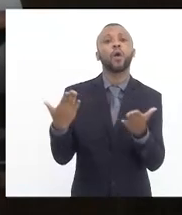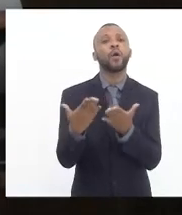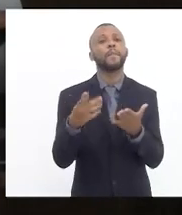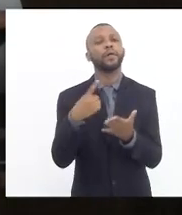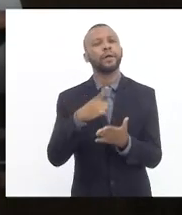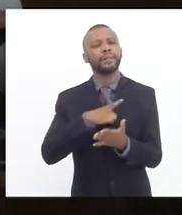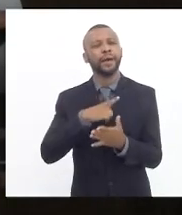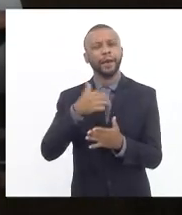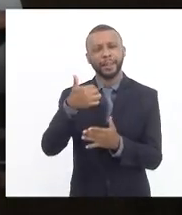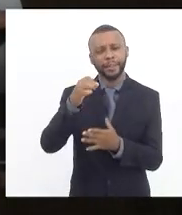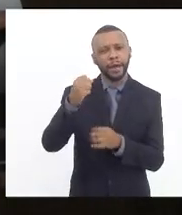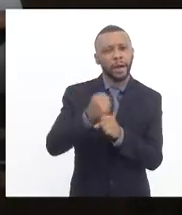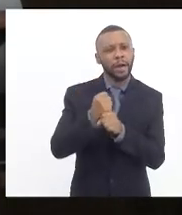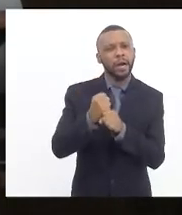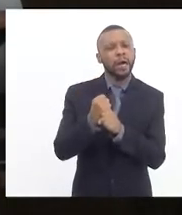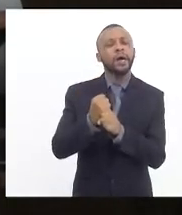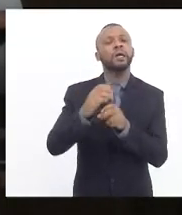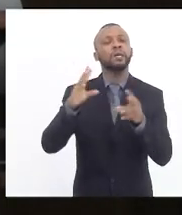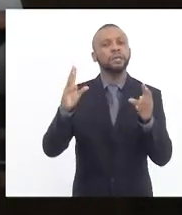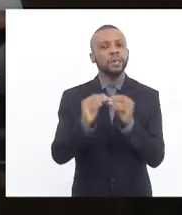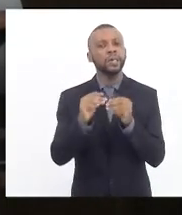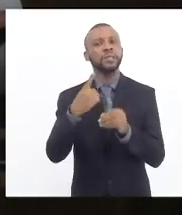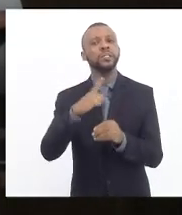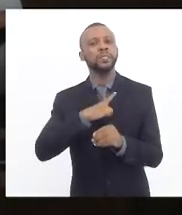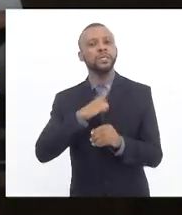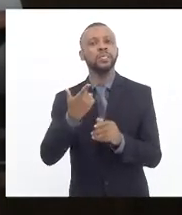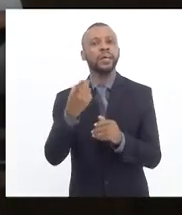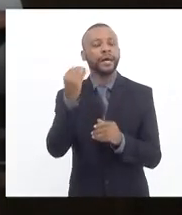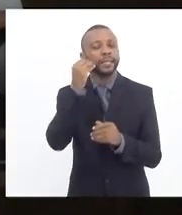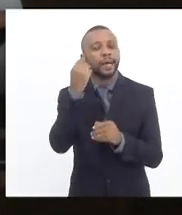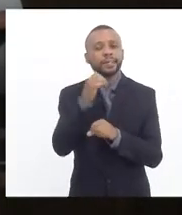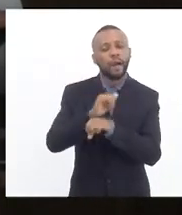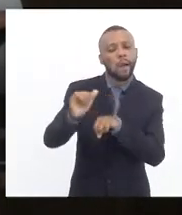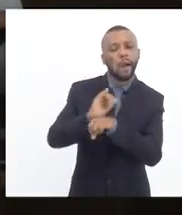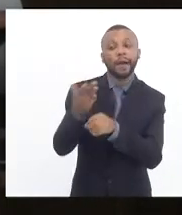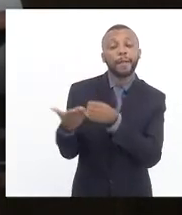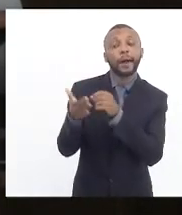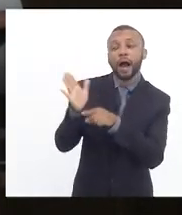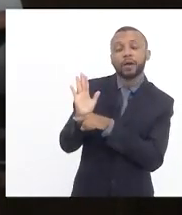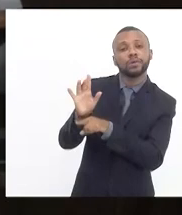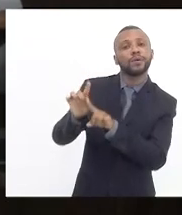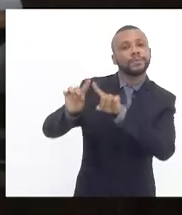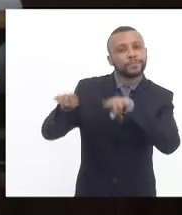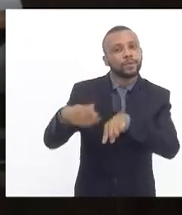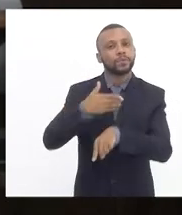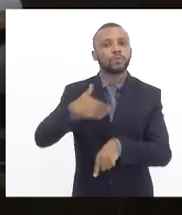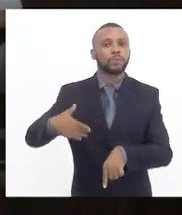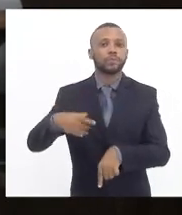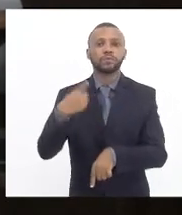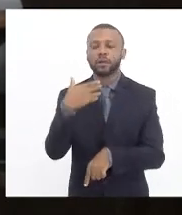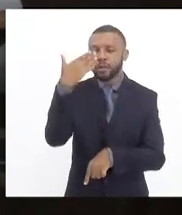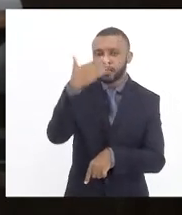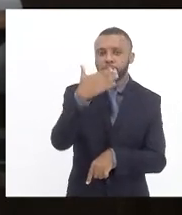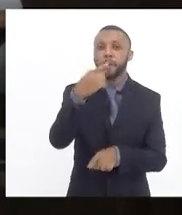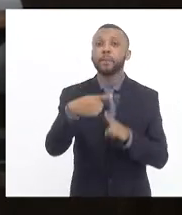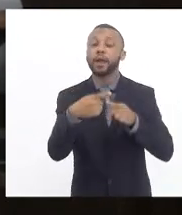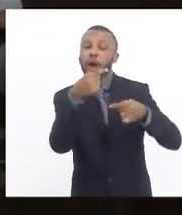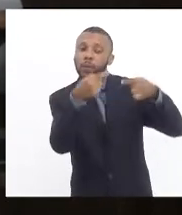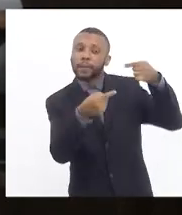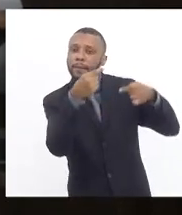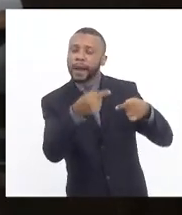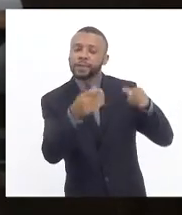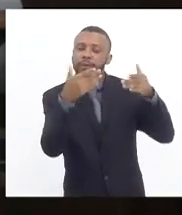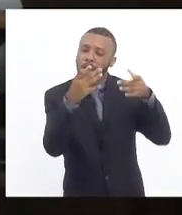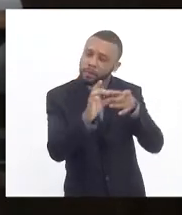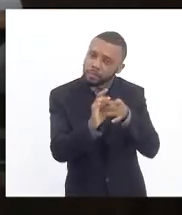travessia de 10 anos e com cru nós temos que ter esse colchão de amortecimento por cento e dores que a gente não tá vendo isso portanto a gente quer fazer isso que bate aqui de maneira